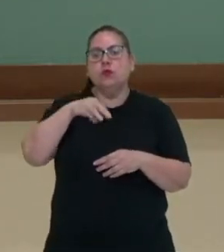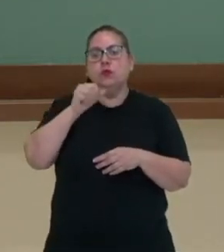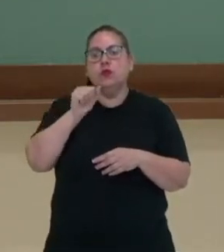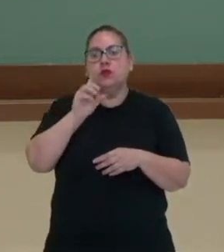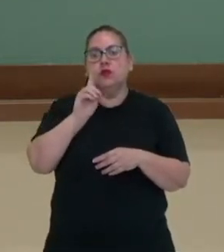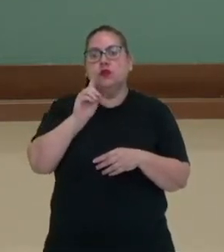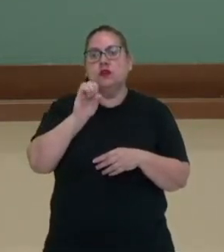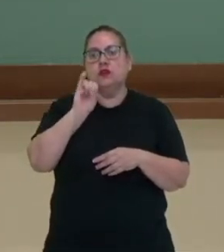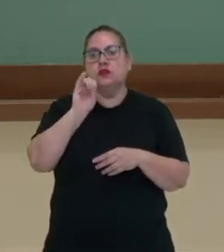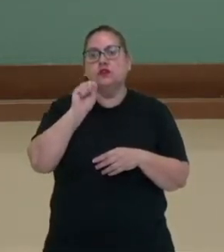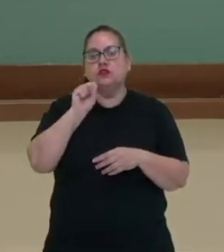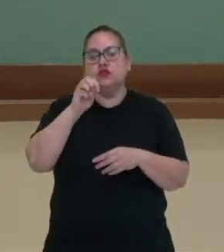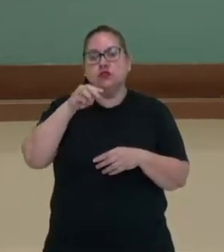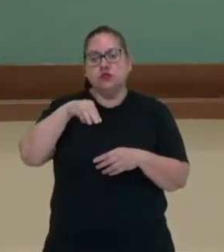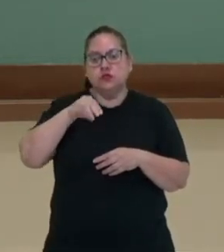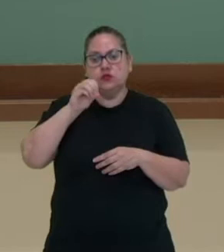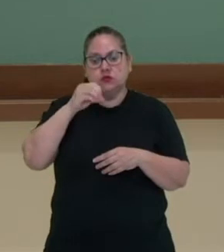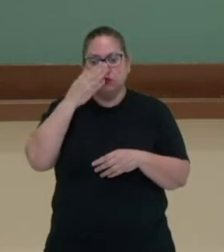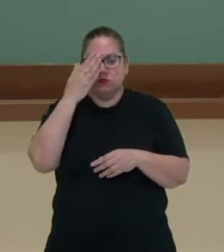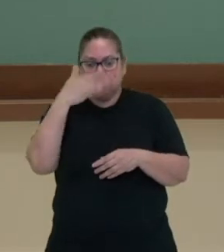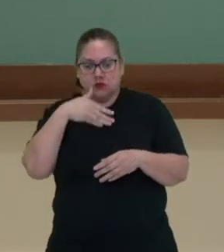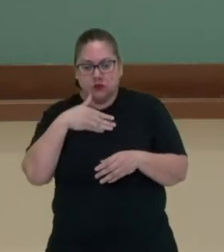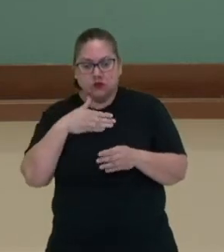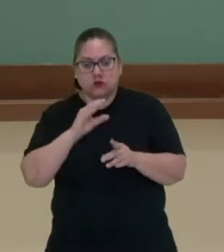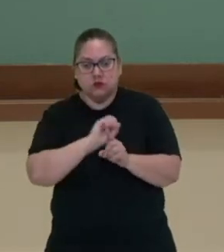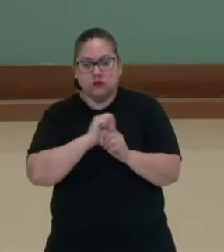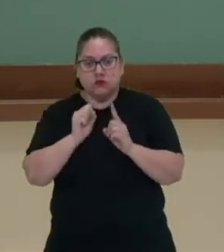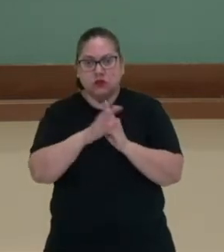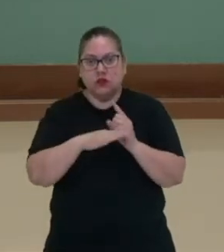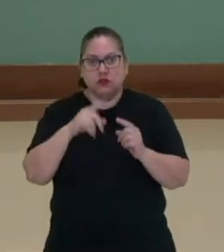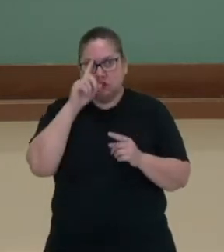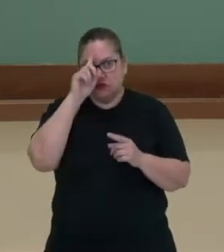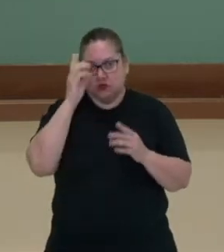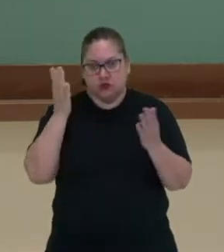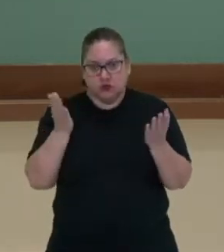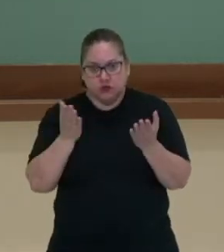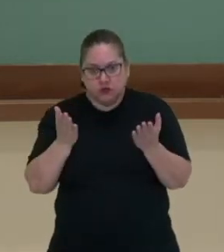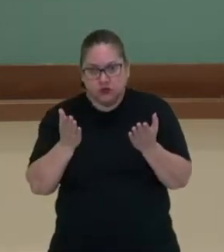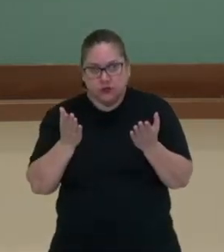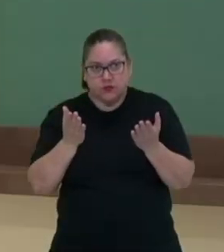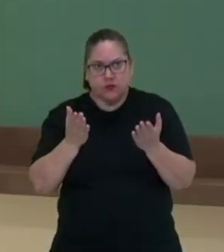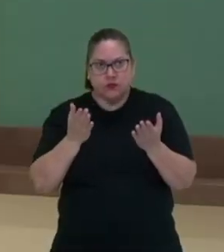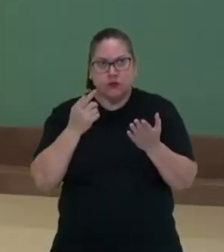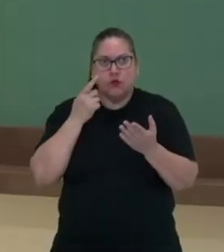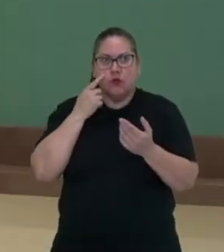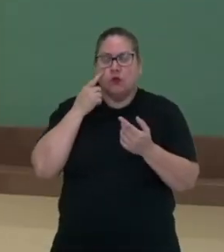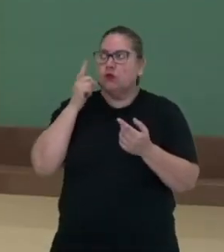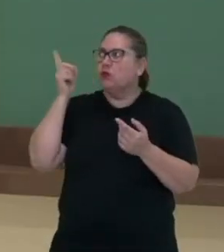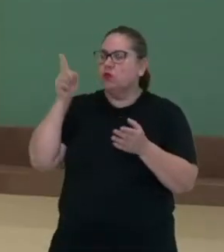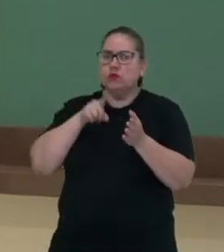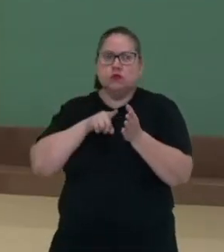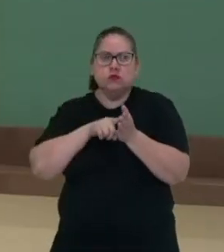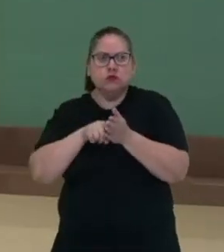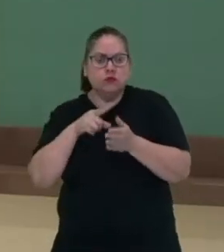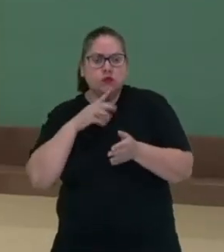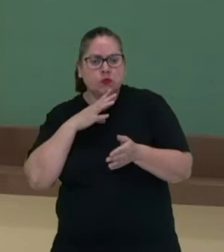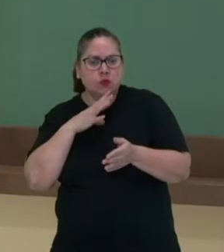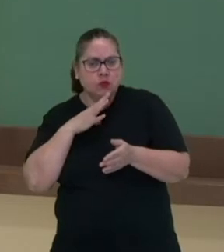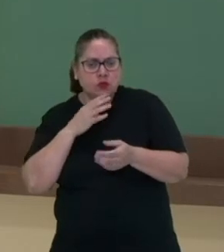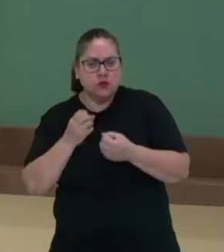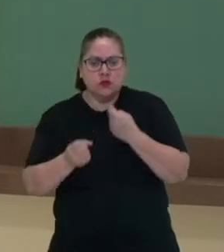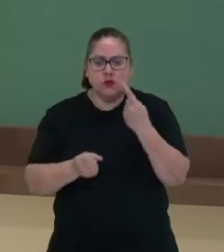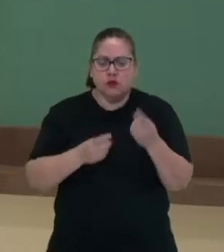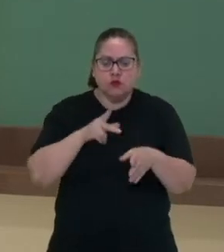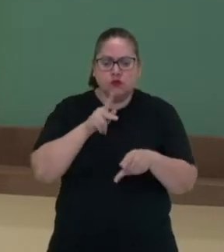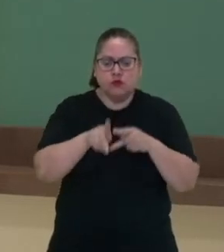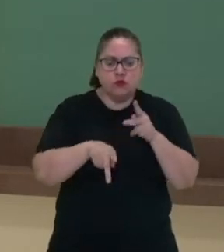característica presente em algumas sociedades nos dias de hoje, né? Então, olha ali, se você conhece algum desses povos nômades, né?